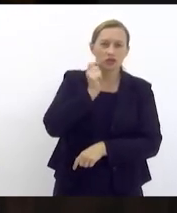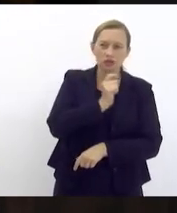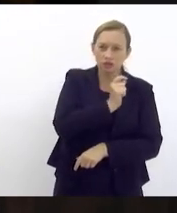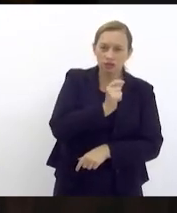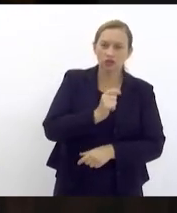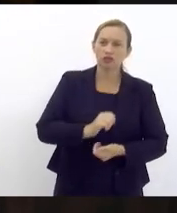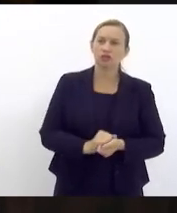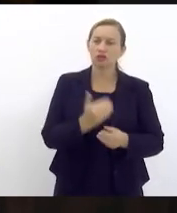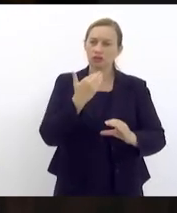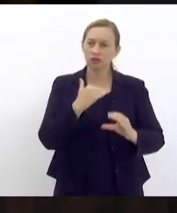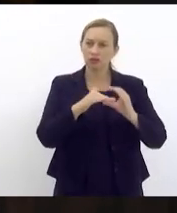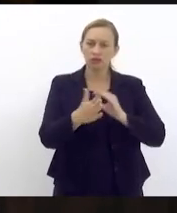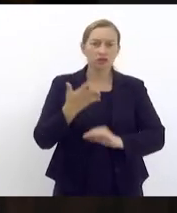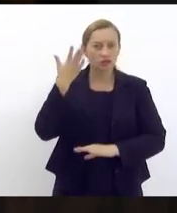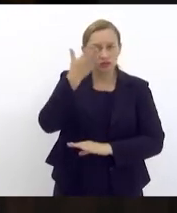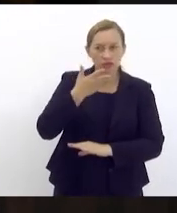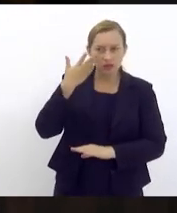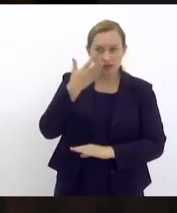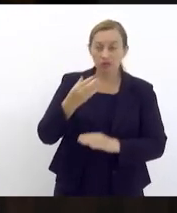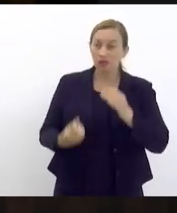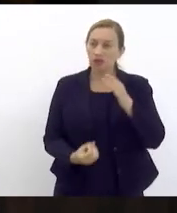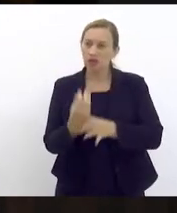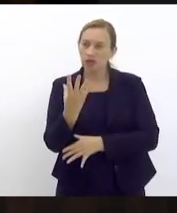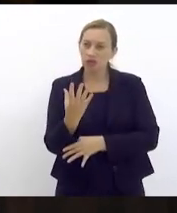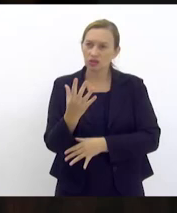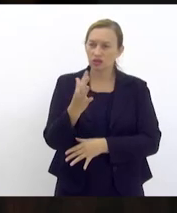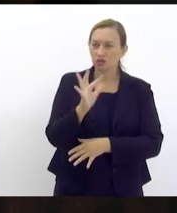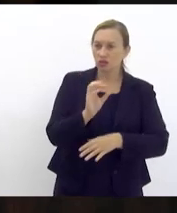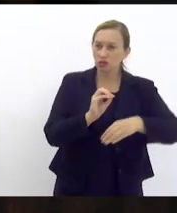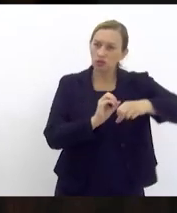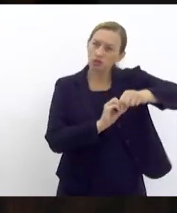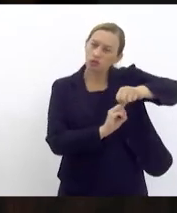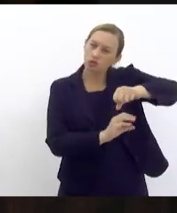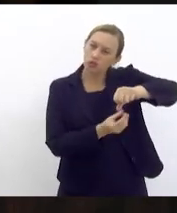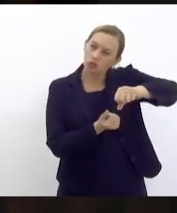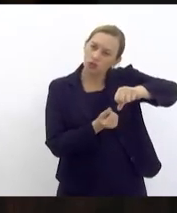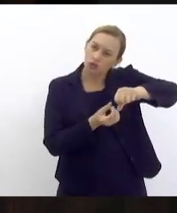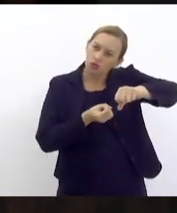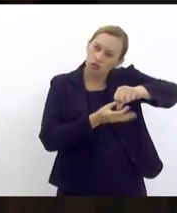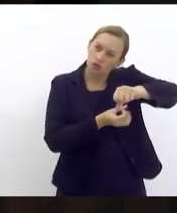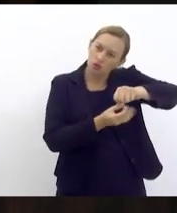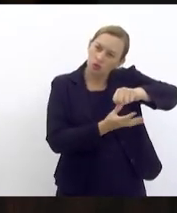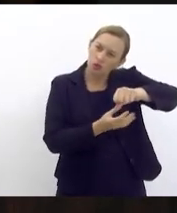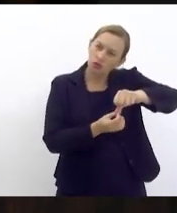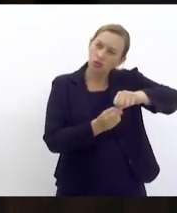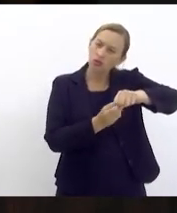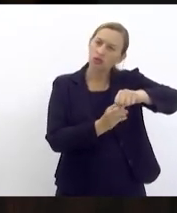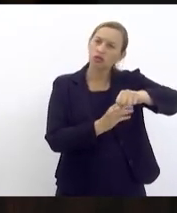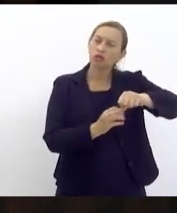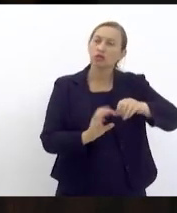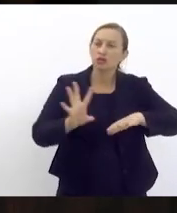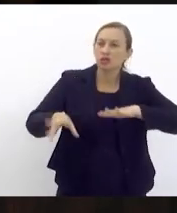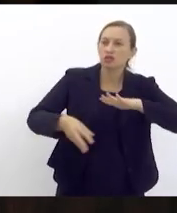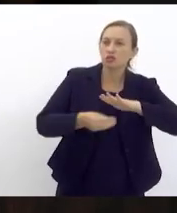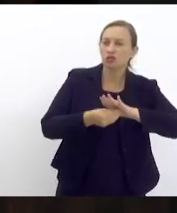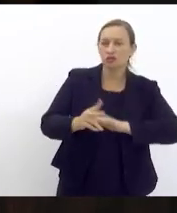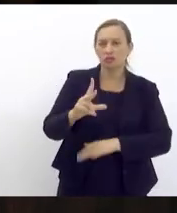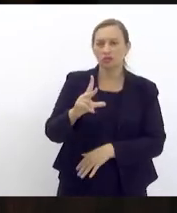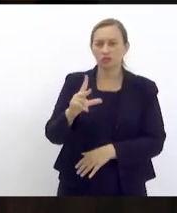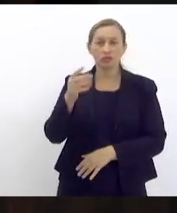um envio de mensagem de desconto sobre a criação do fundo de recursos de emenda parlamentar individual